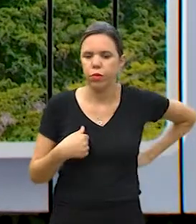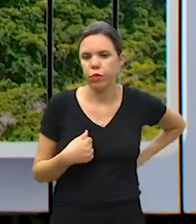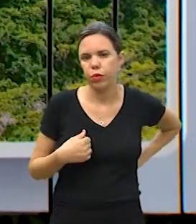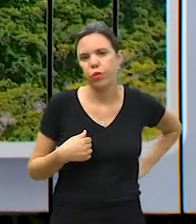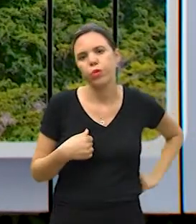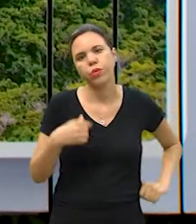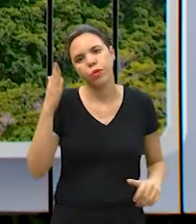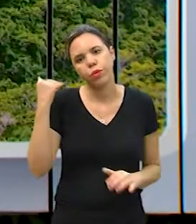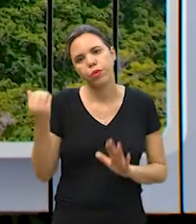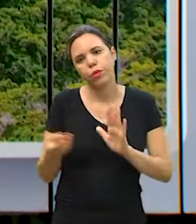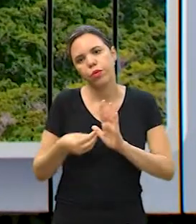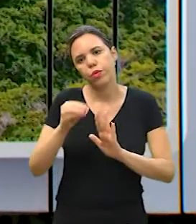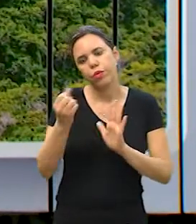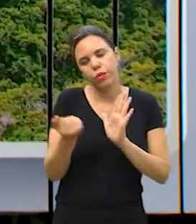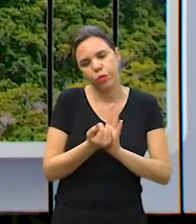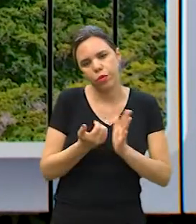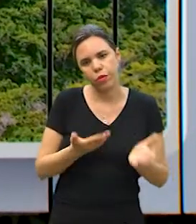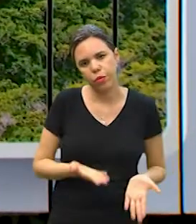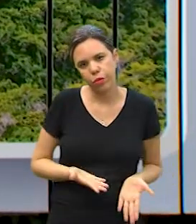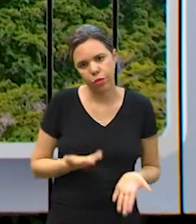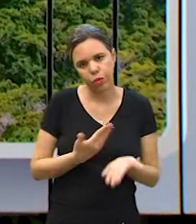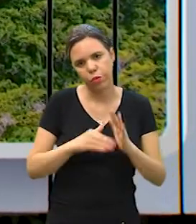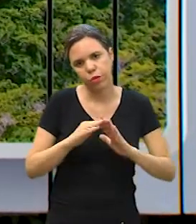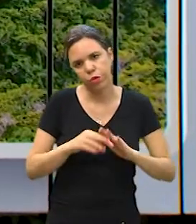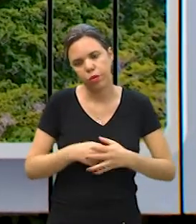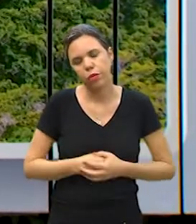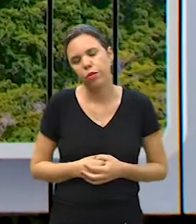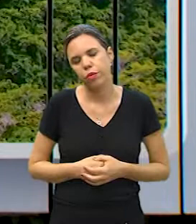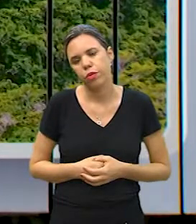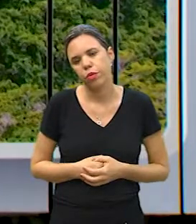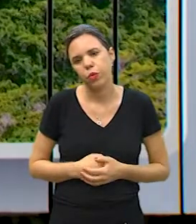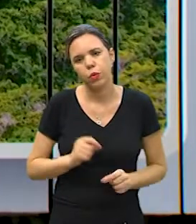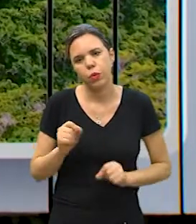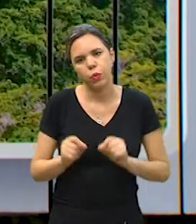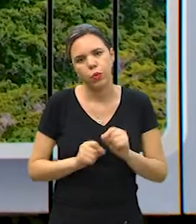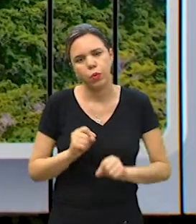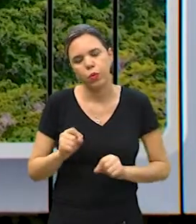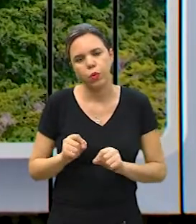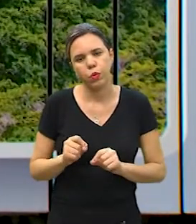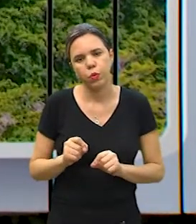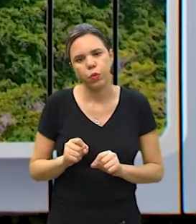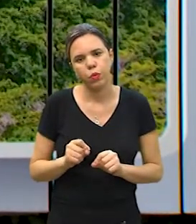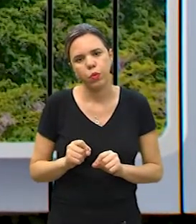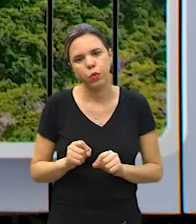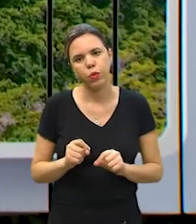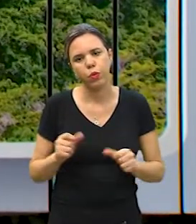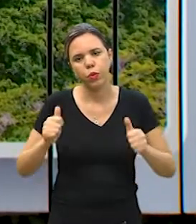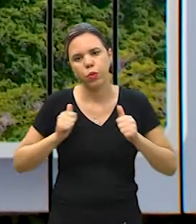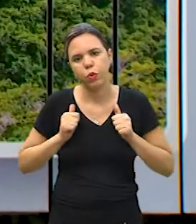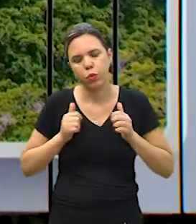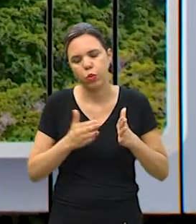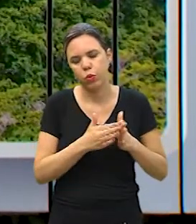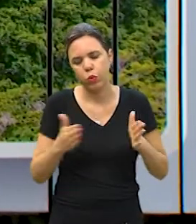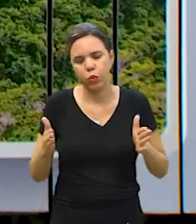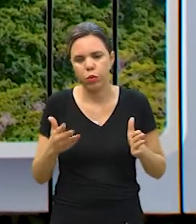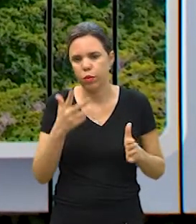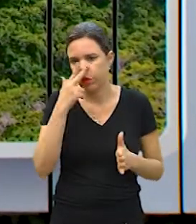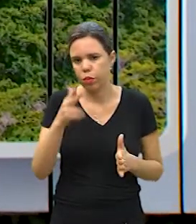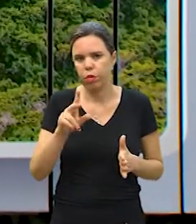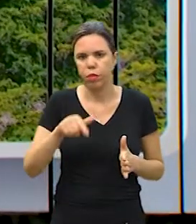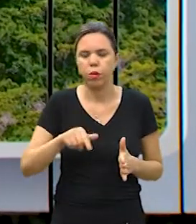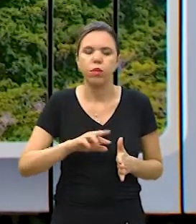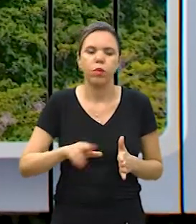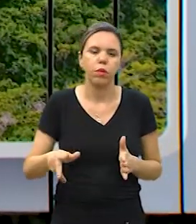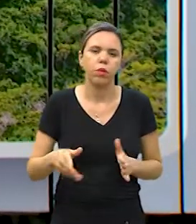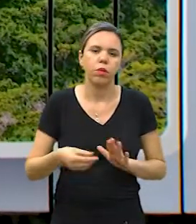o famoso calendário escolar, que assim engessa todo o processo. Parece que